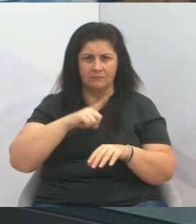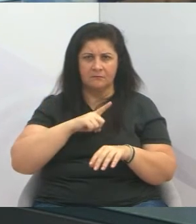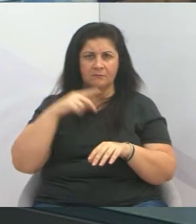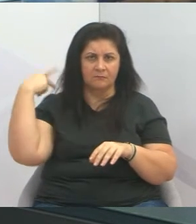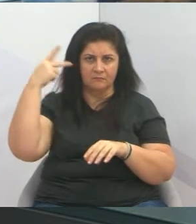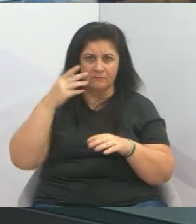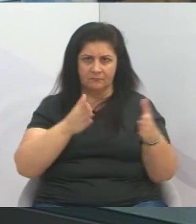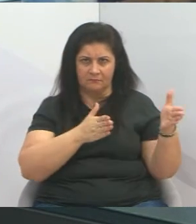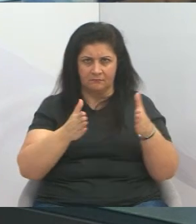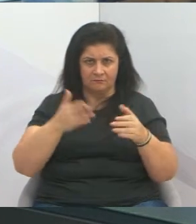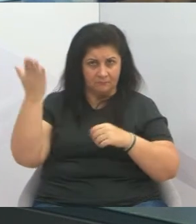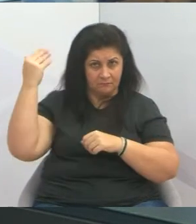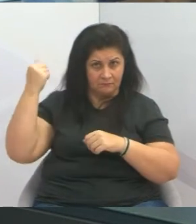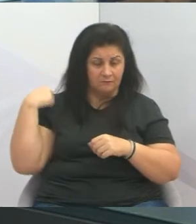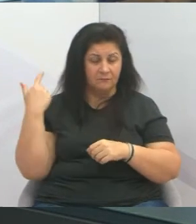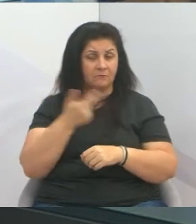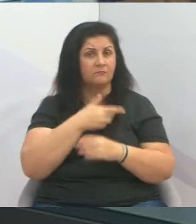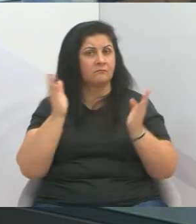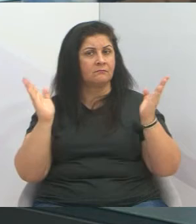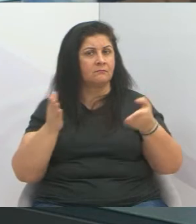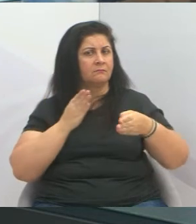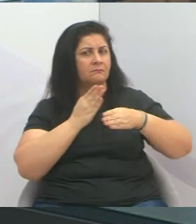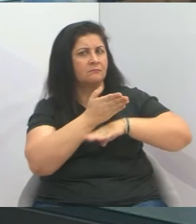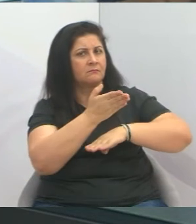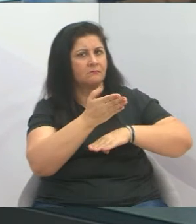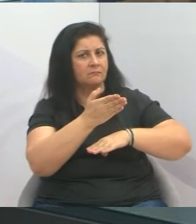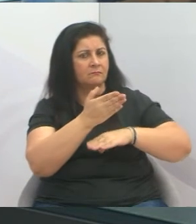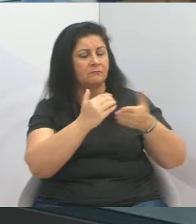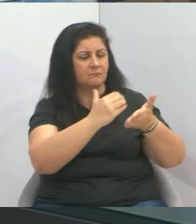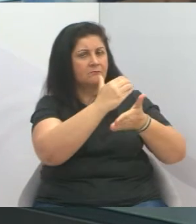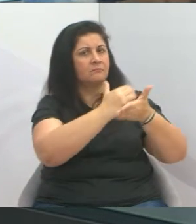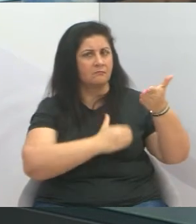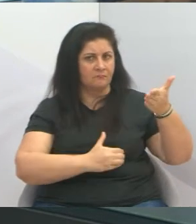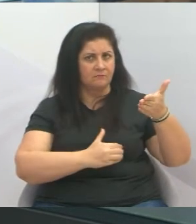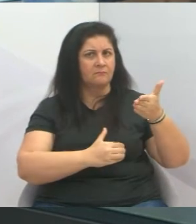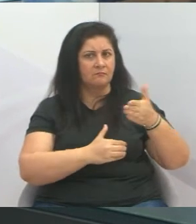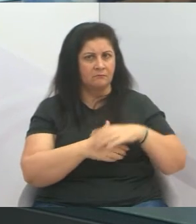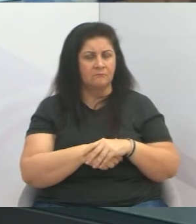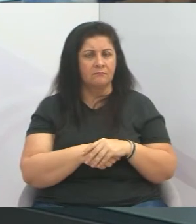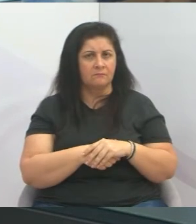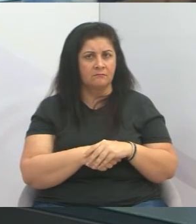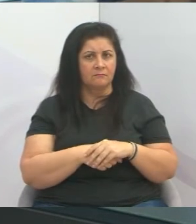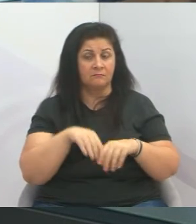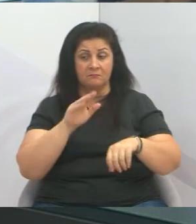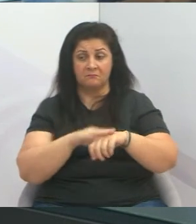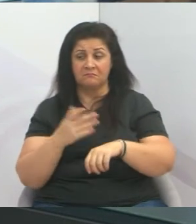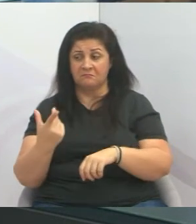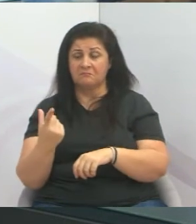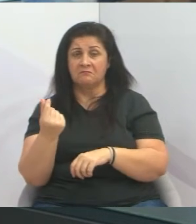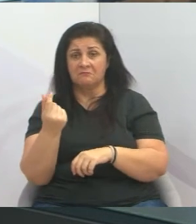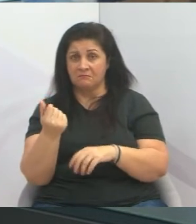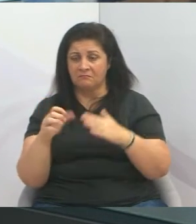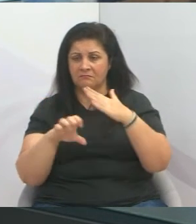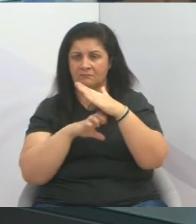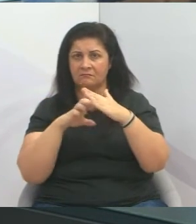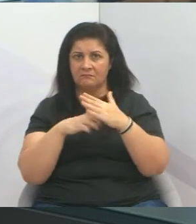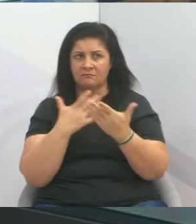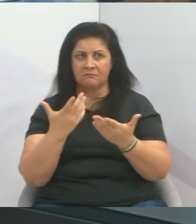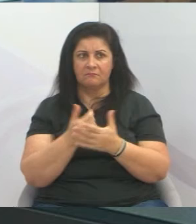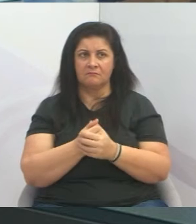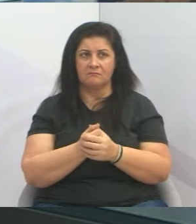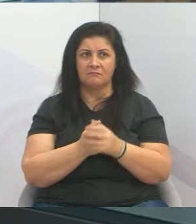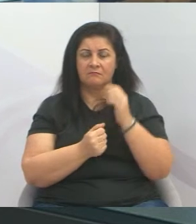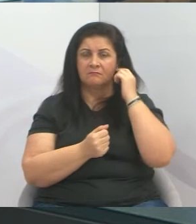e nós aprovamos nessa casa aqui subsídio ou seja recurso a mais no orçamento para